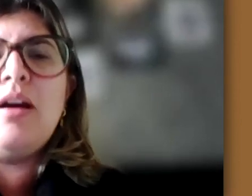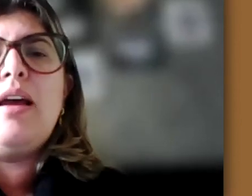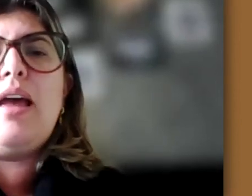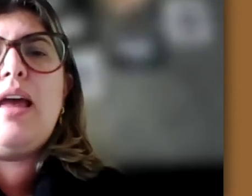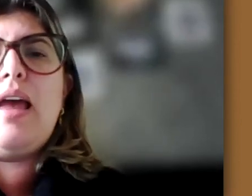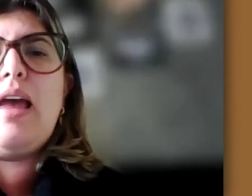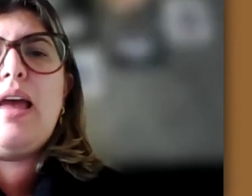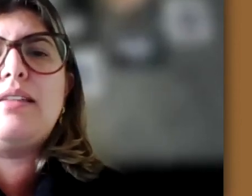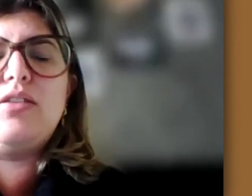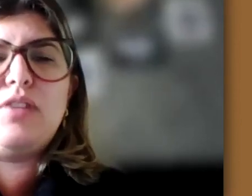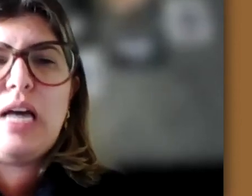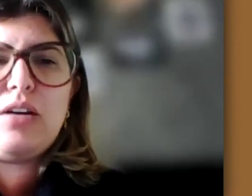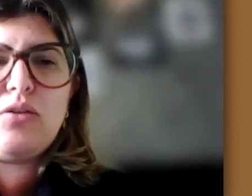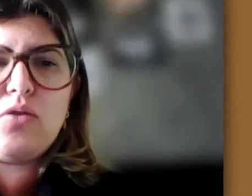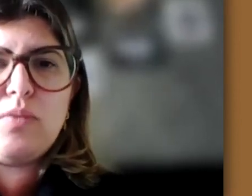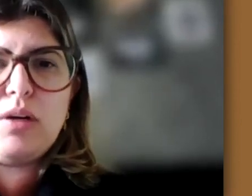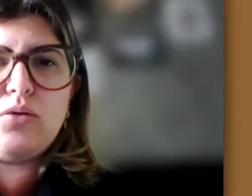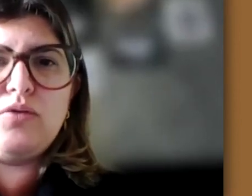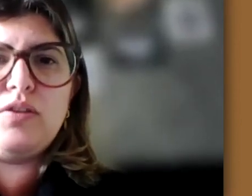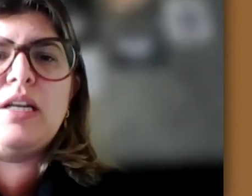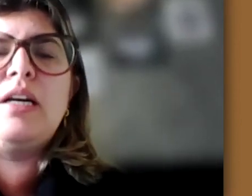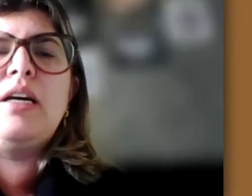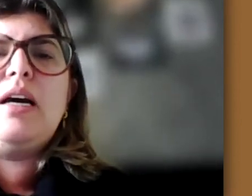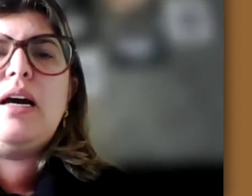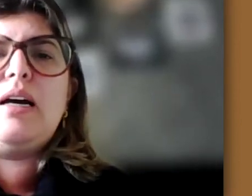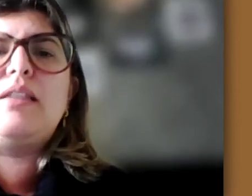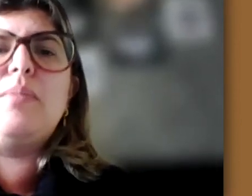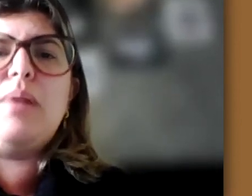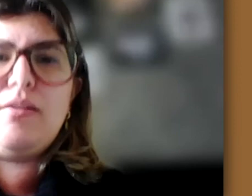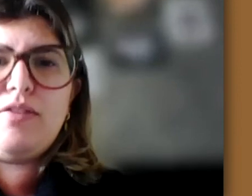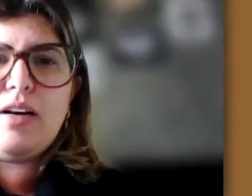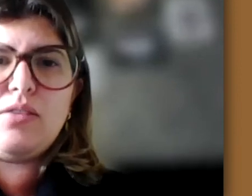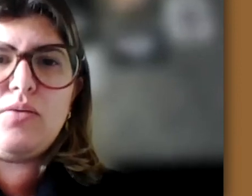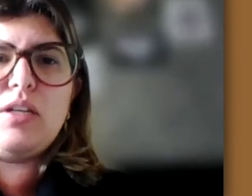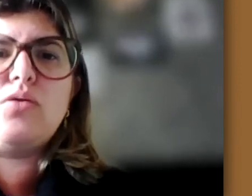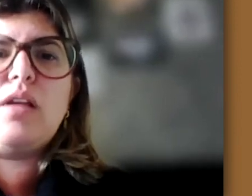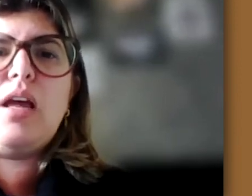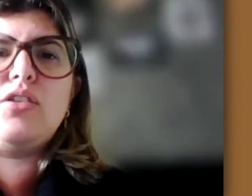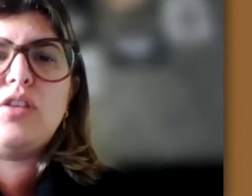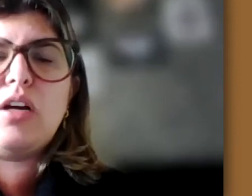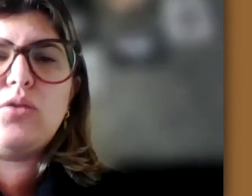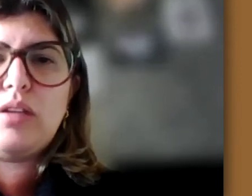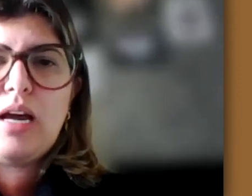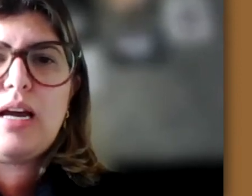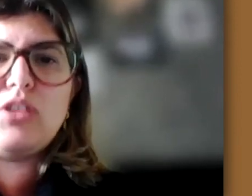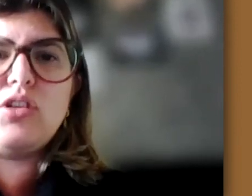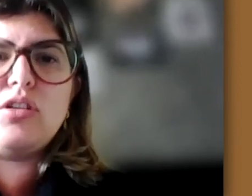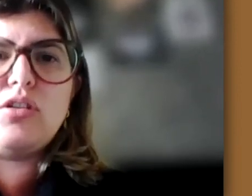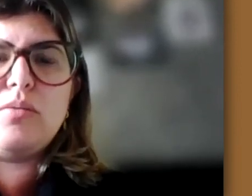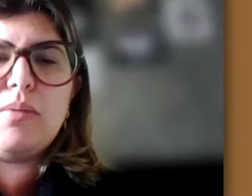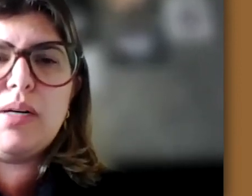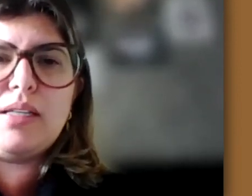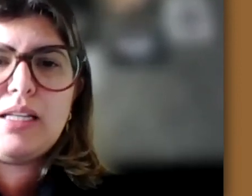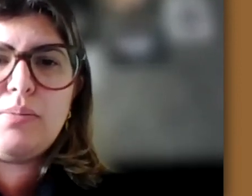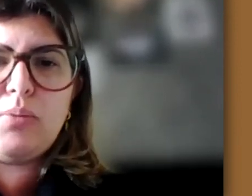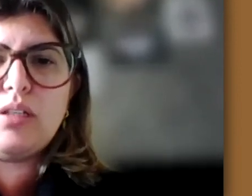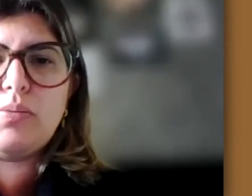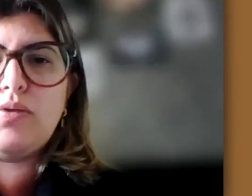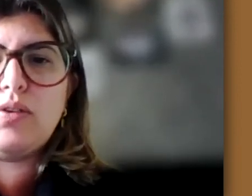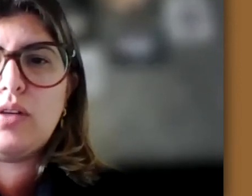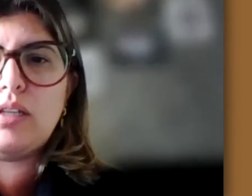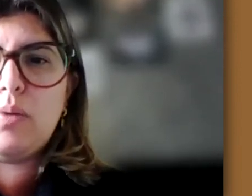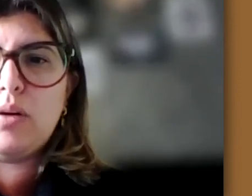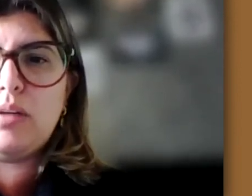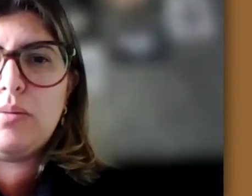Raquel. Se ficaram com alguma dúvida, também façam isso, né? De anotar, de me mandar depois,